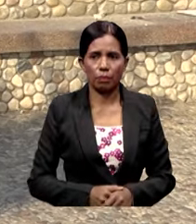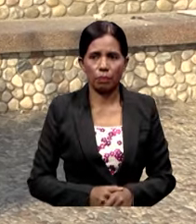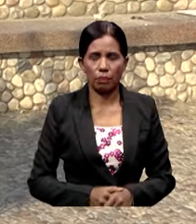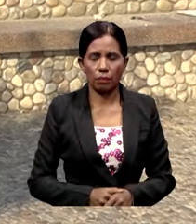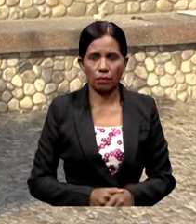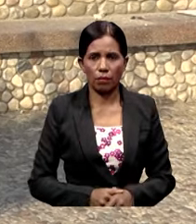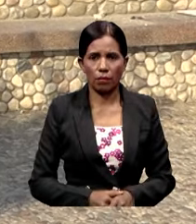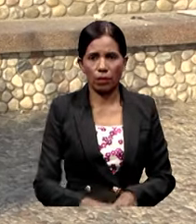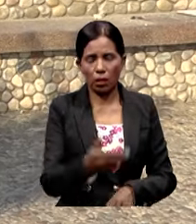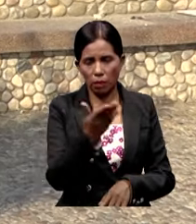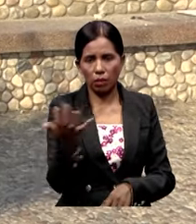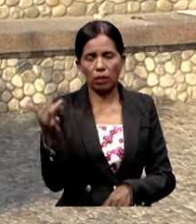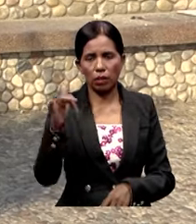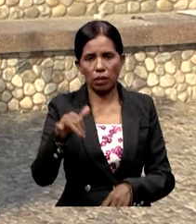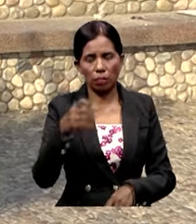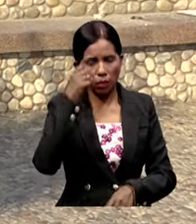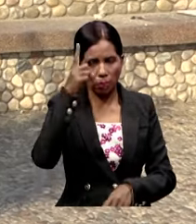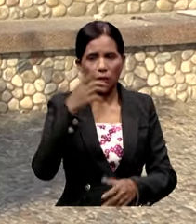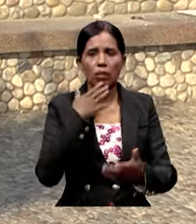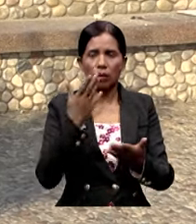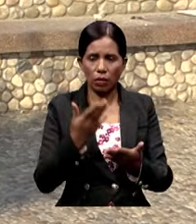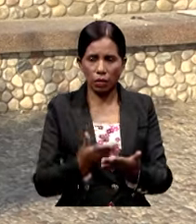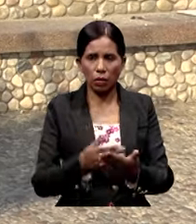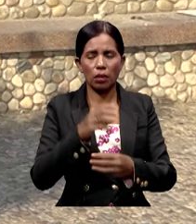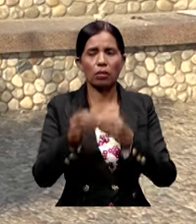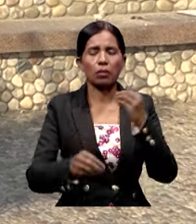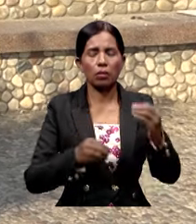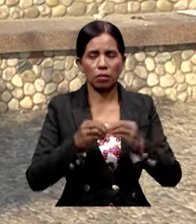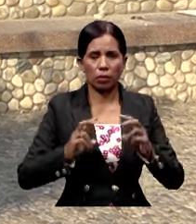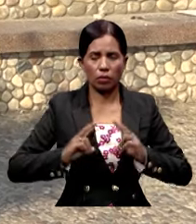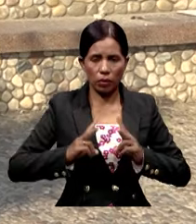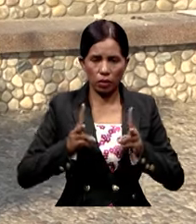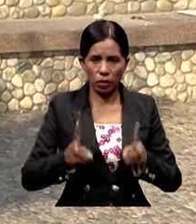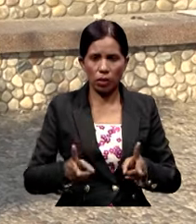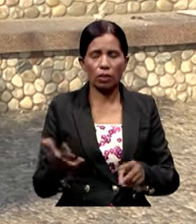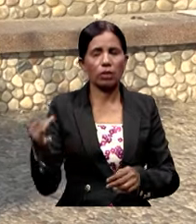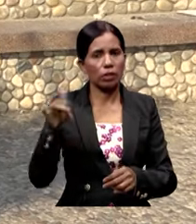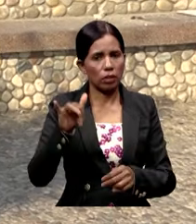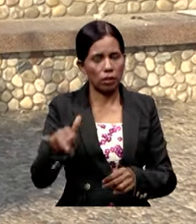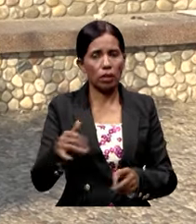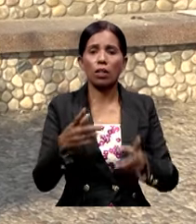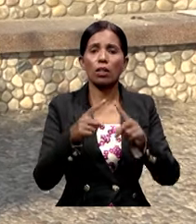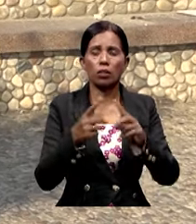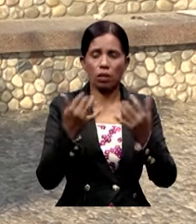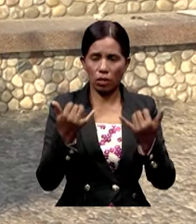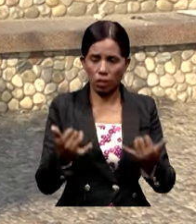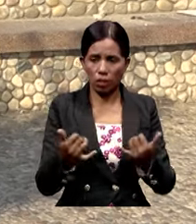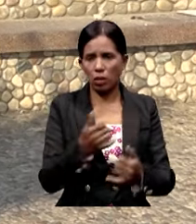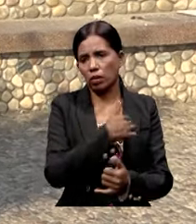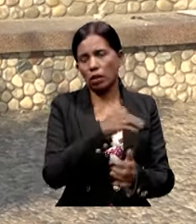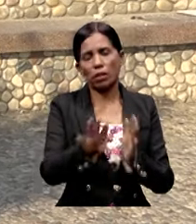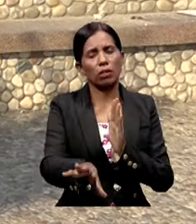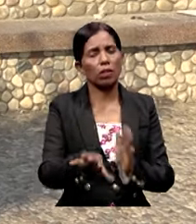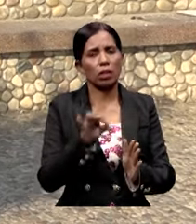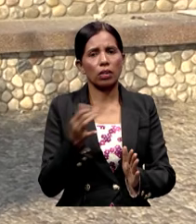Atu lori tapot sira ba komprene dia kliutan. Kona ba heroi no heroi na sira nebe to agora da down sira ketan sira